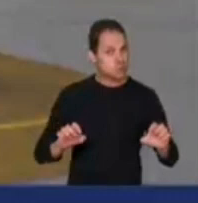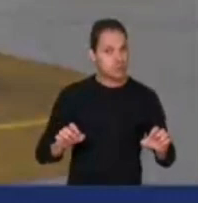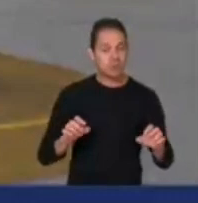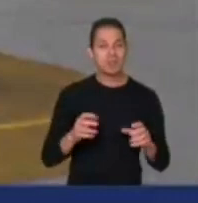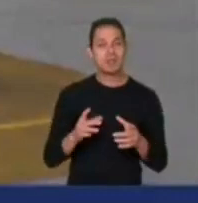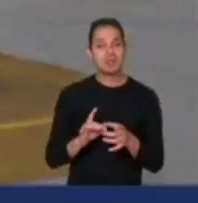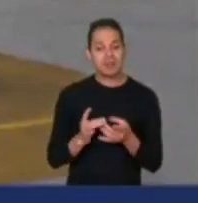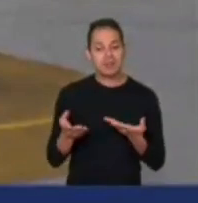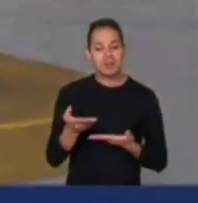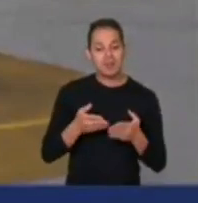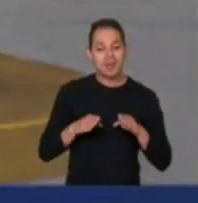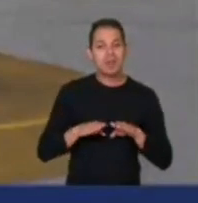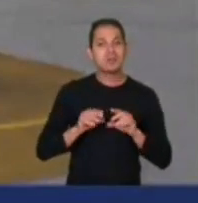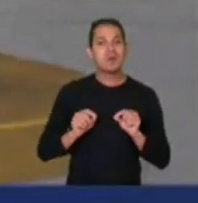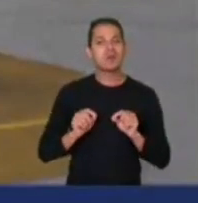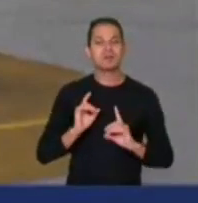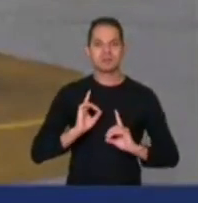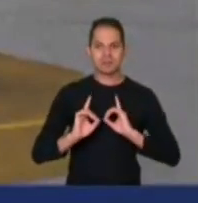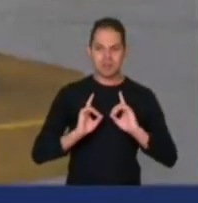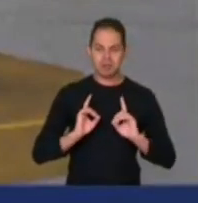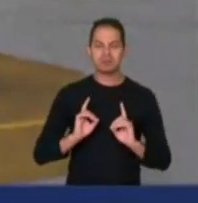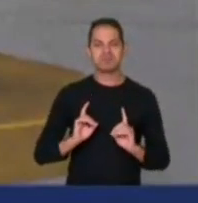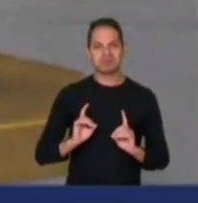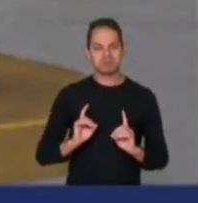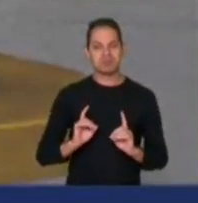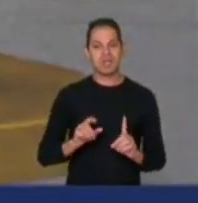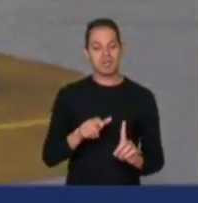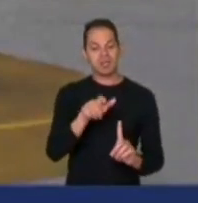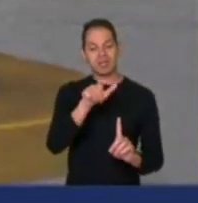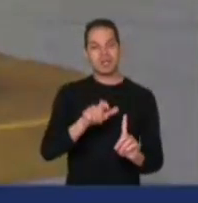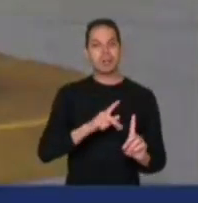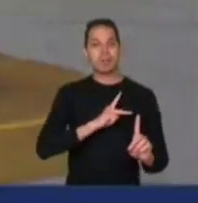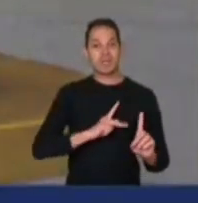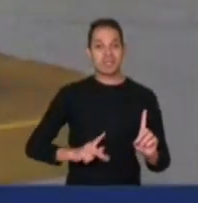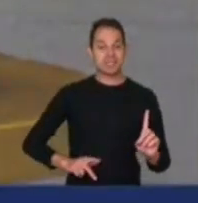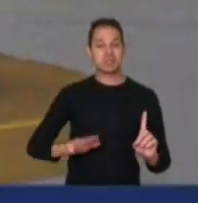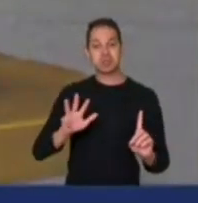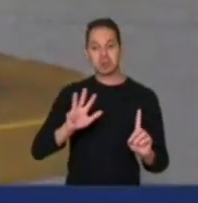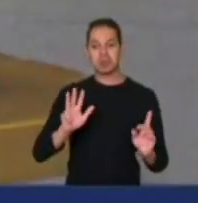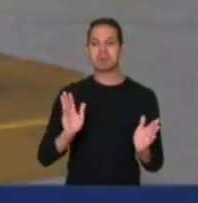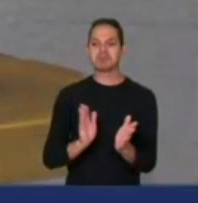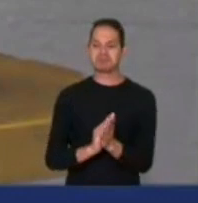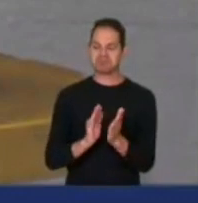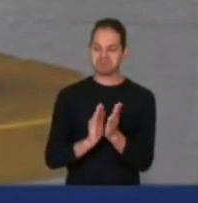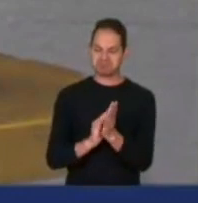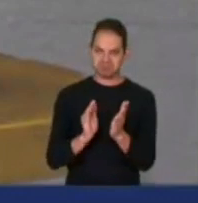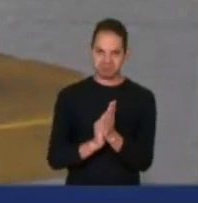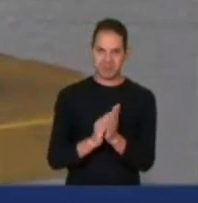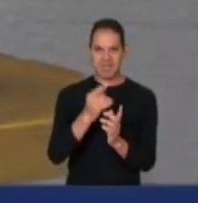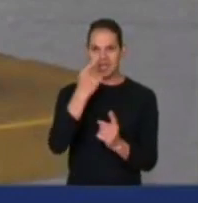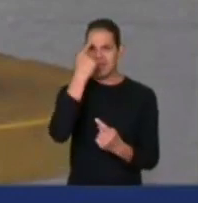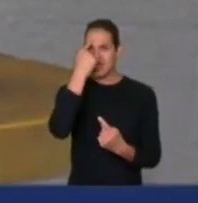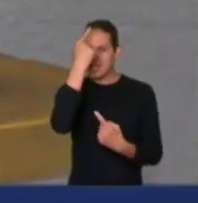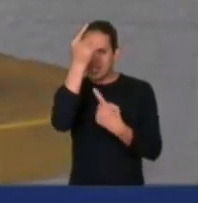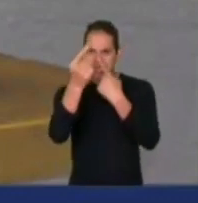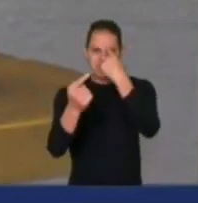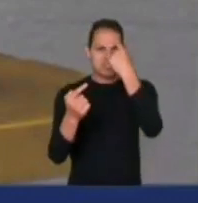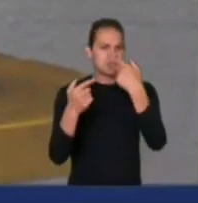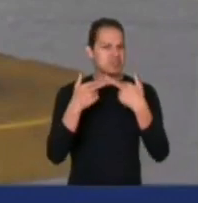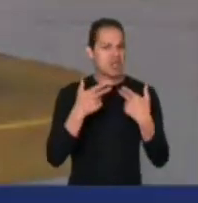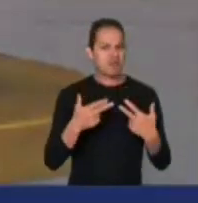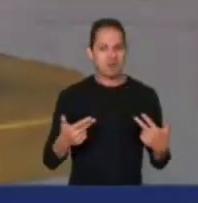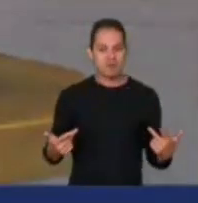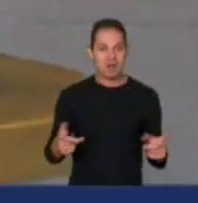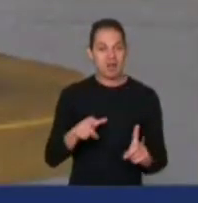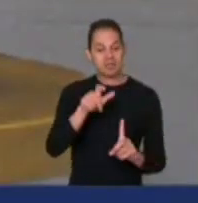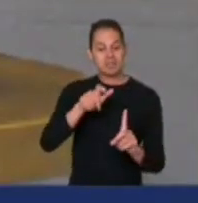é o diálogo. Quero parabenizar o presidente eleito Lula pelas iniciativas que vem tomando. Como ele disse em seu